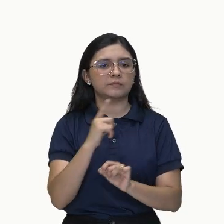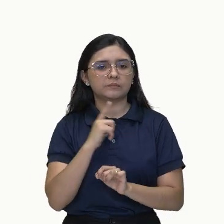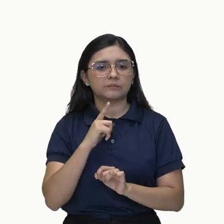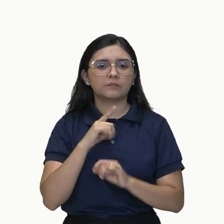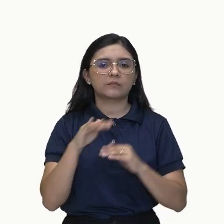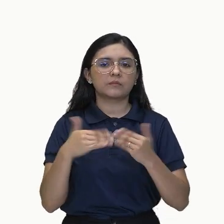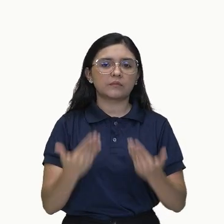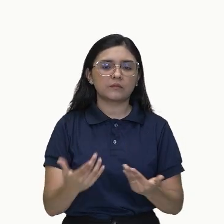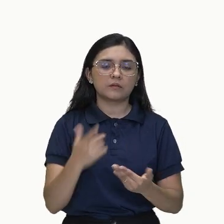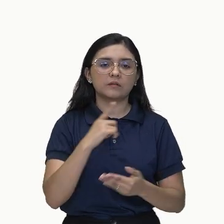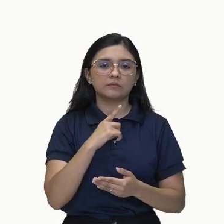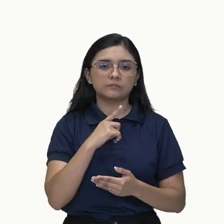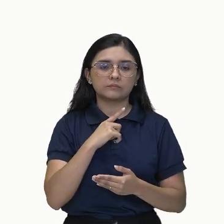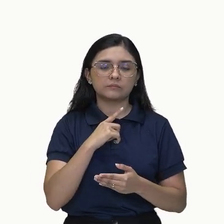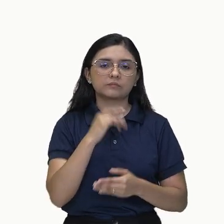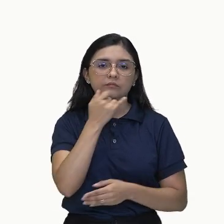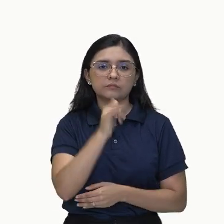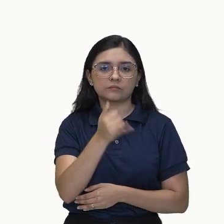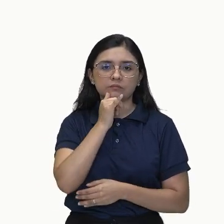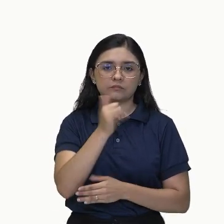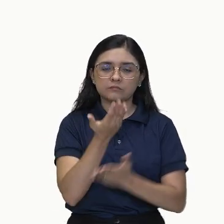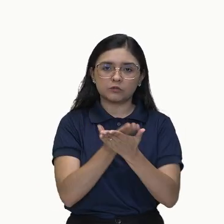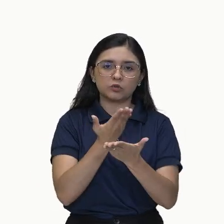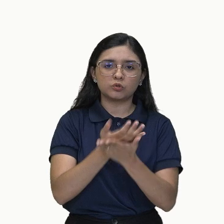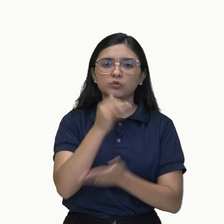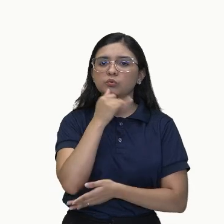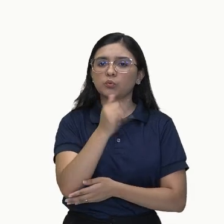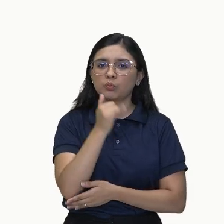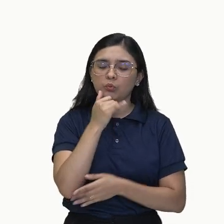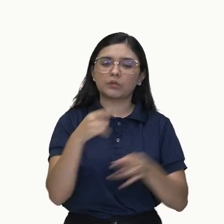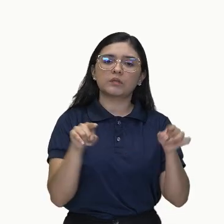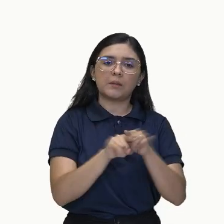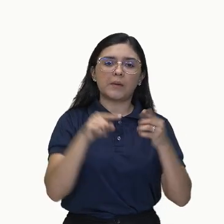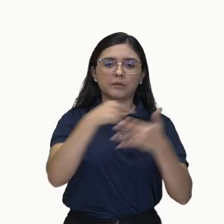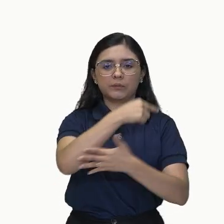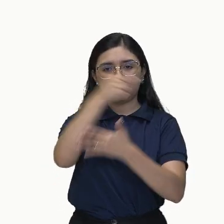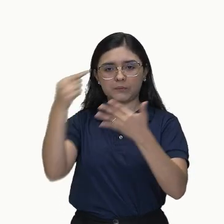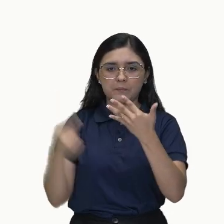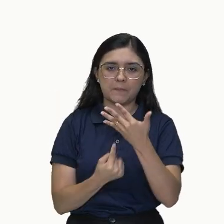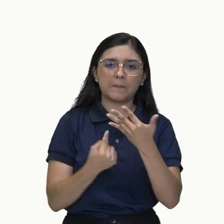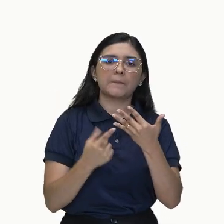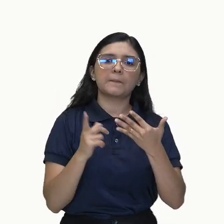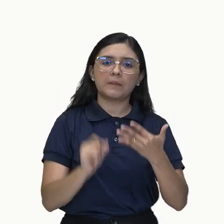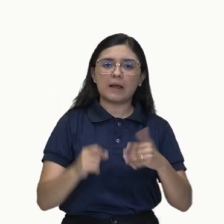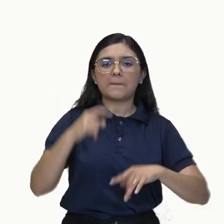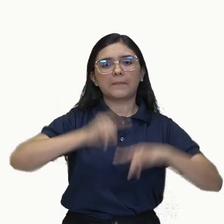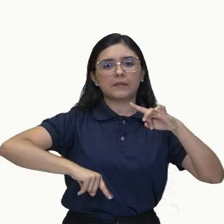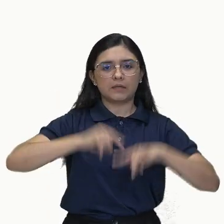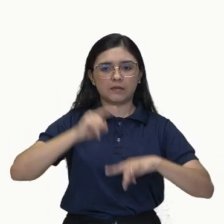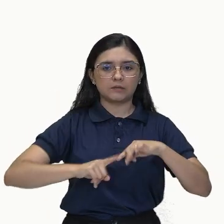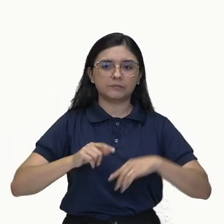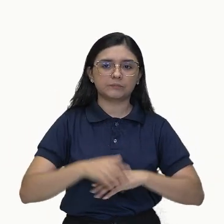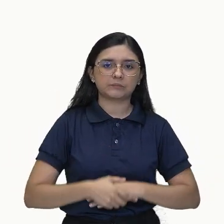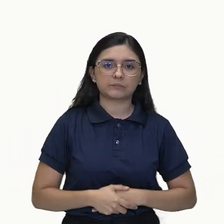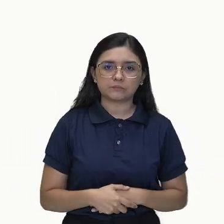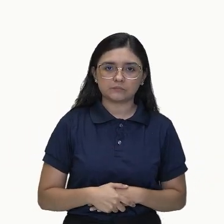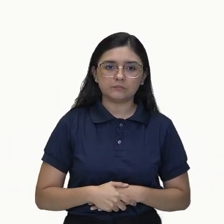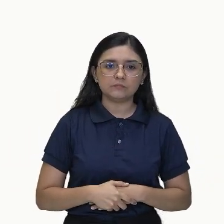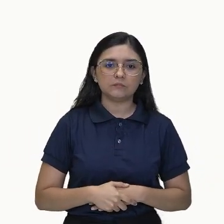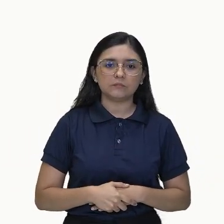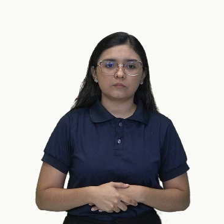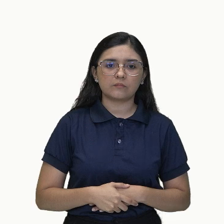grandezas elétricas na eletrodinâmica e seus respectivos aparelhos.